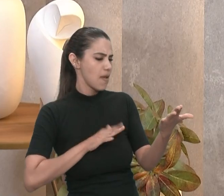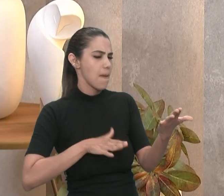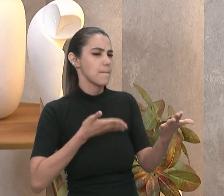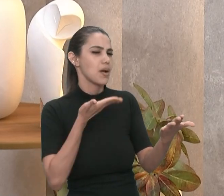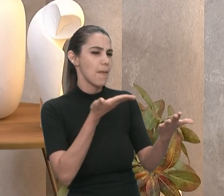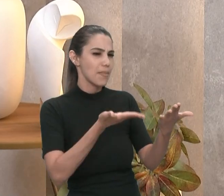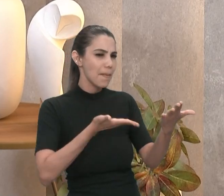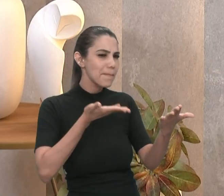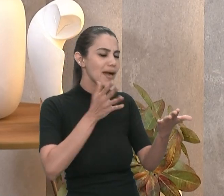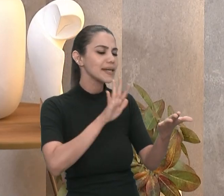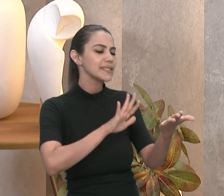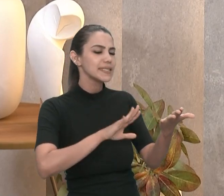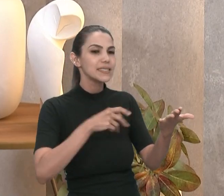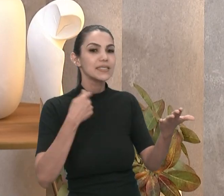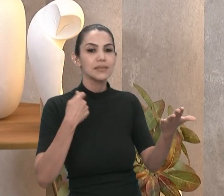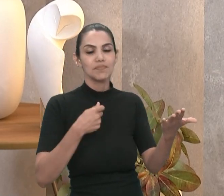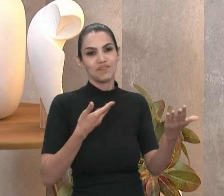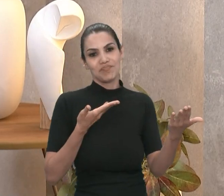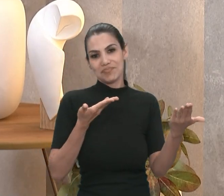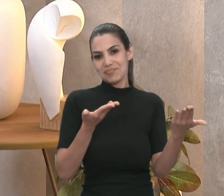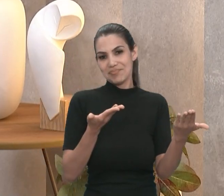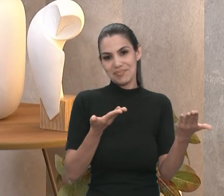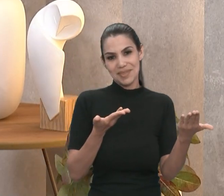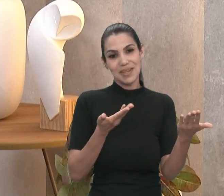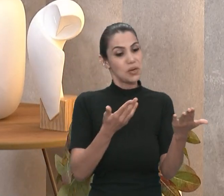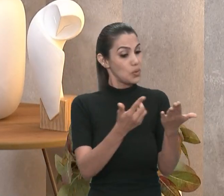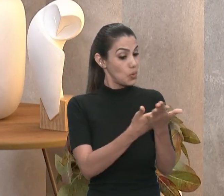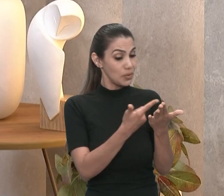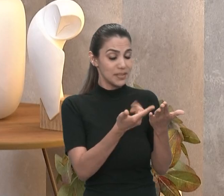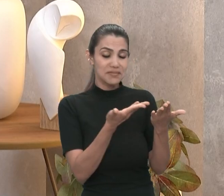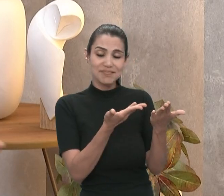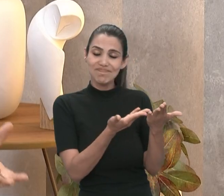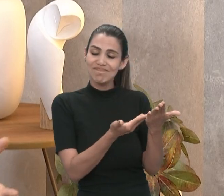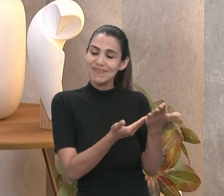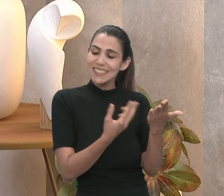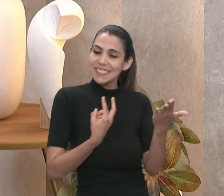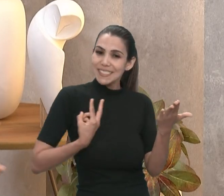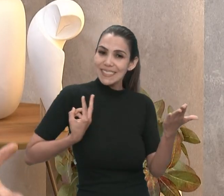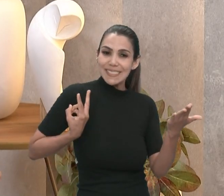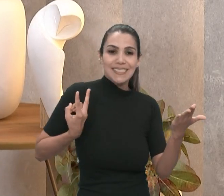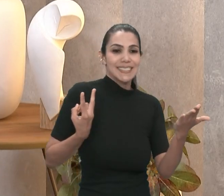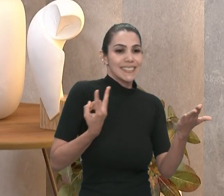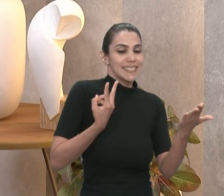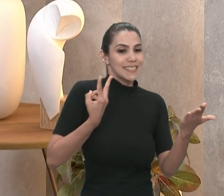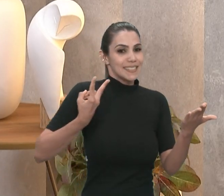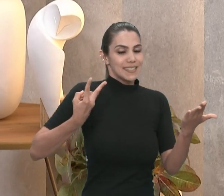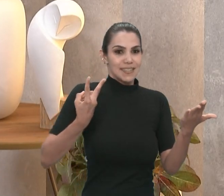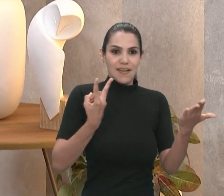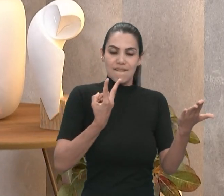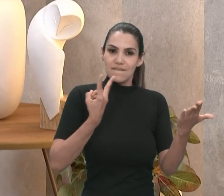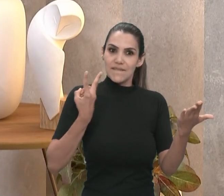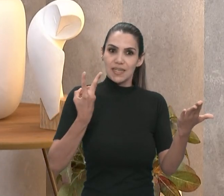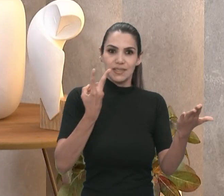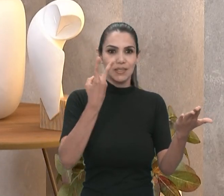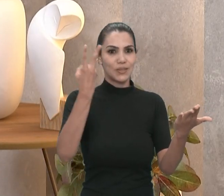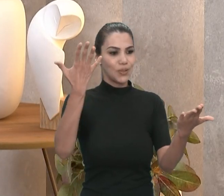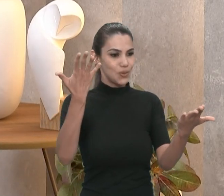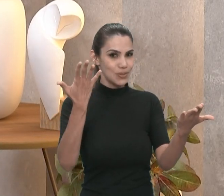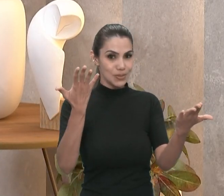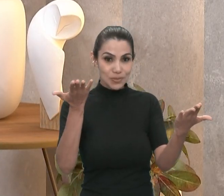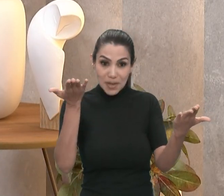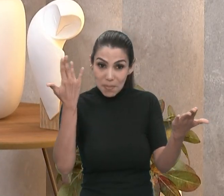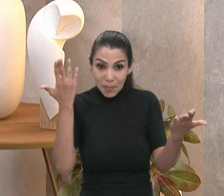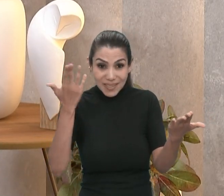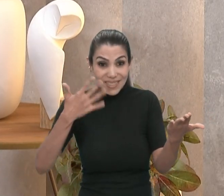objeto, para mim, muito, muito importante e devido ao pouco acesso, ainda mais